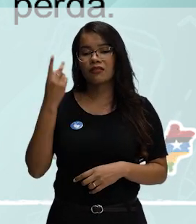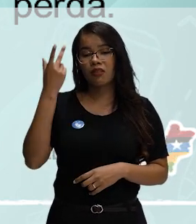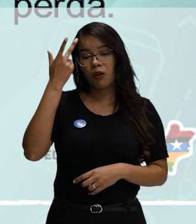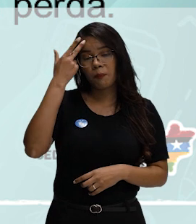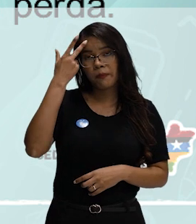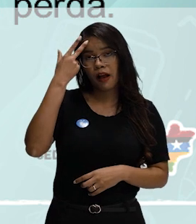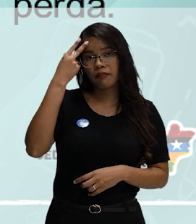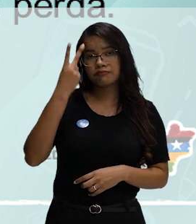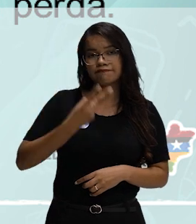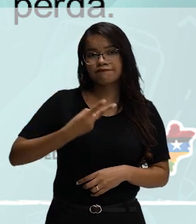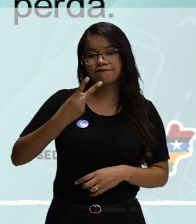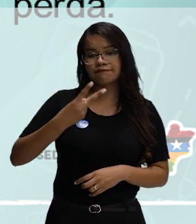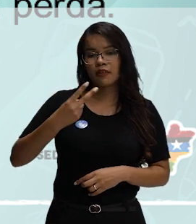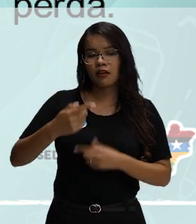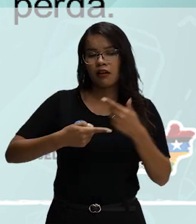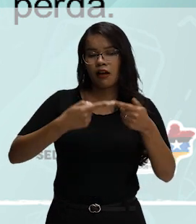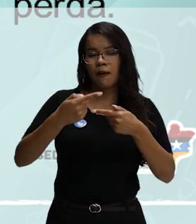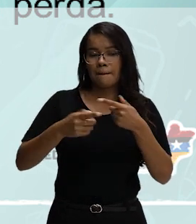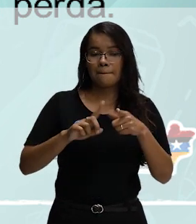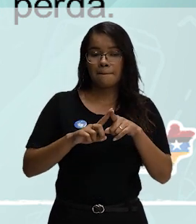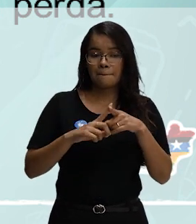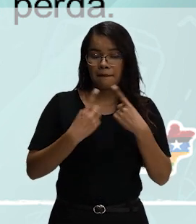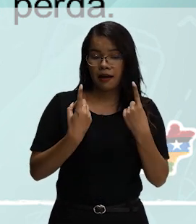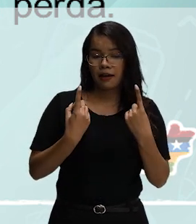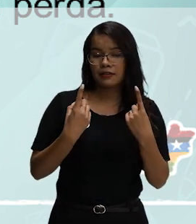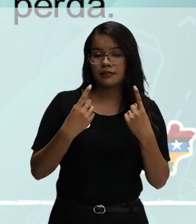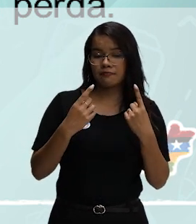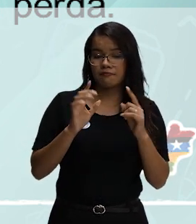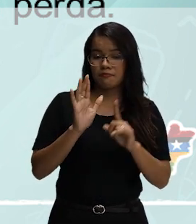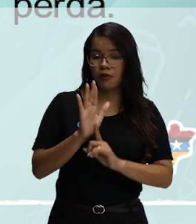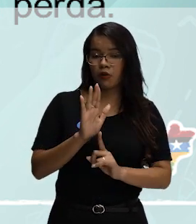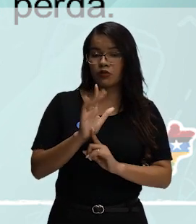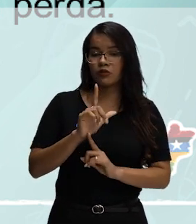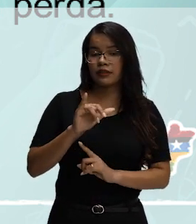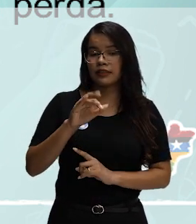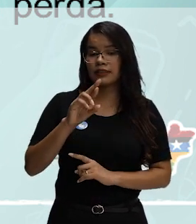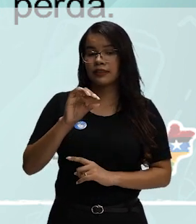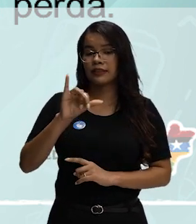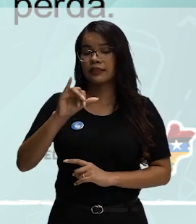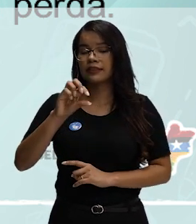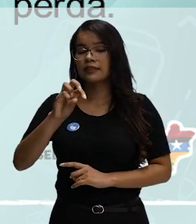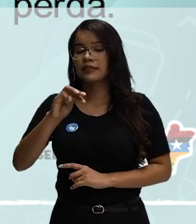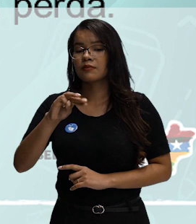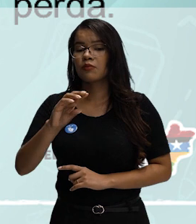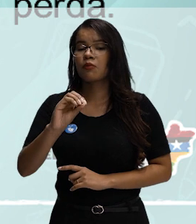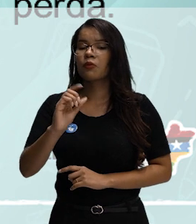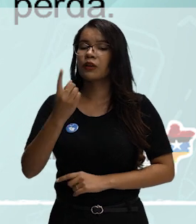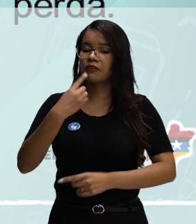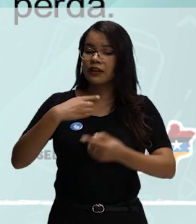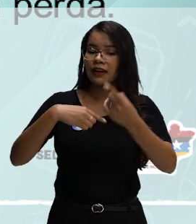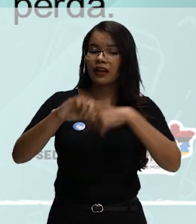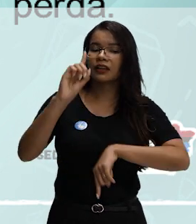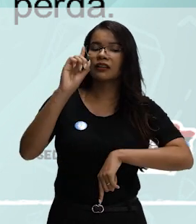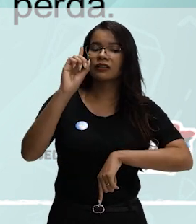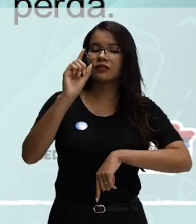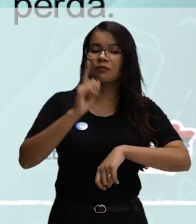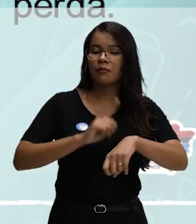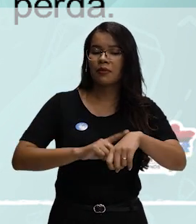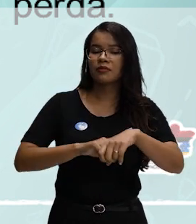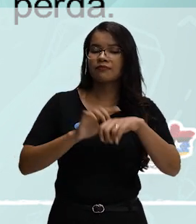um lirismo que o projeta para além desse momento específico. O fundamento desse lirismo